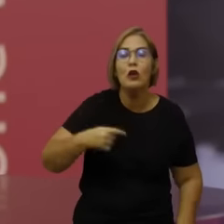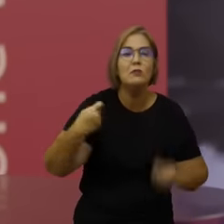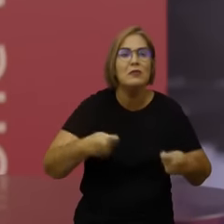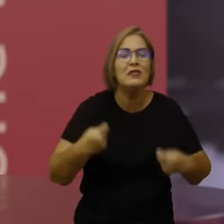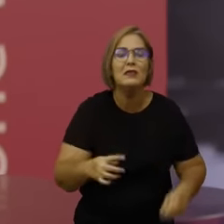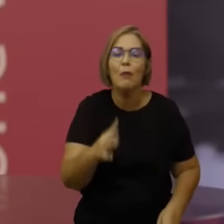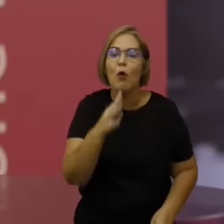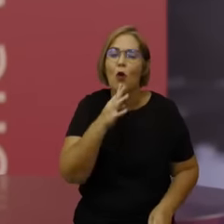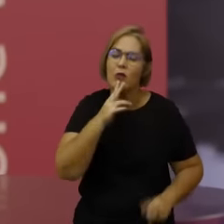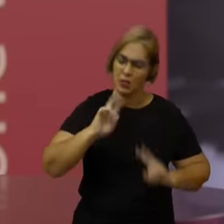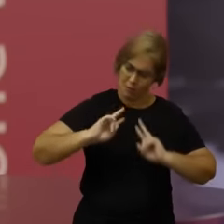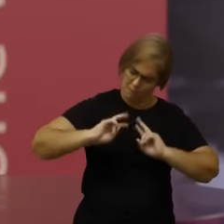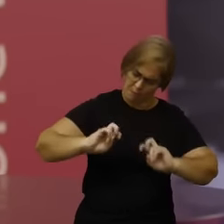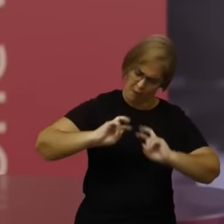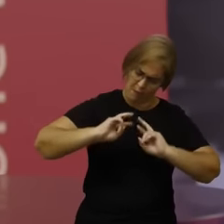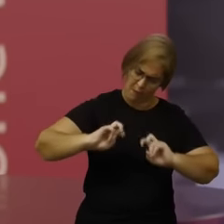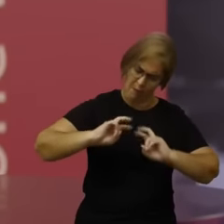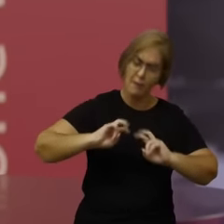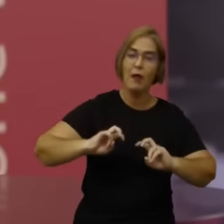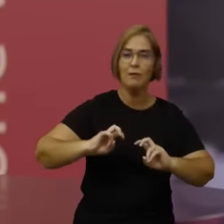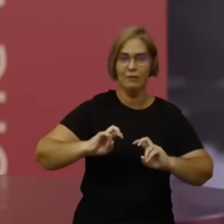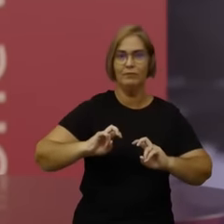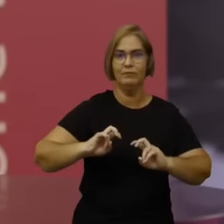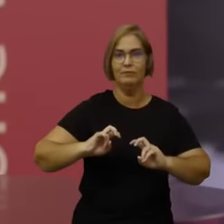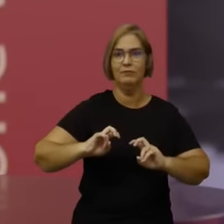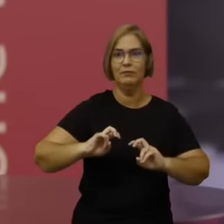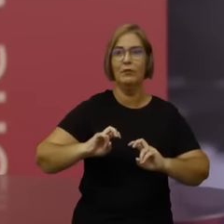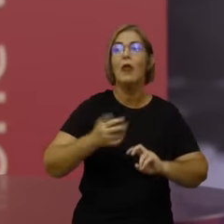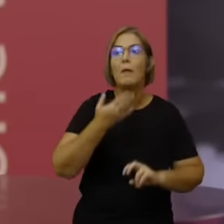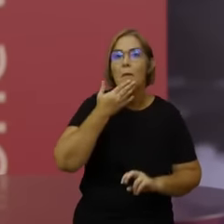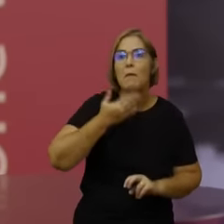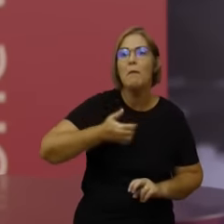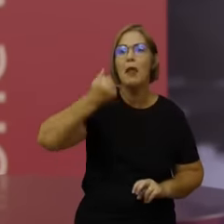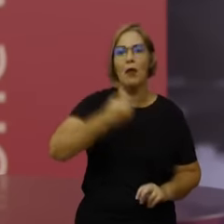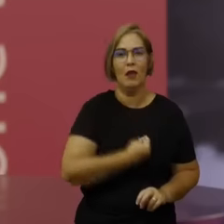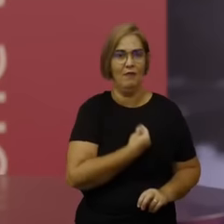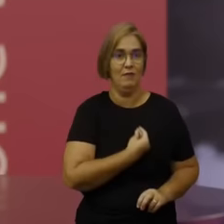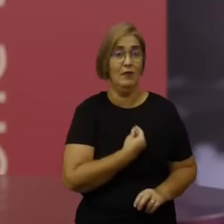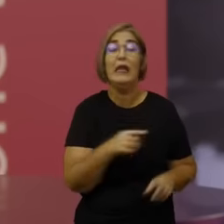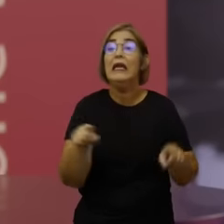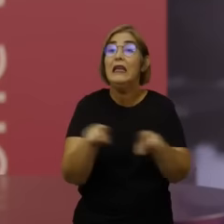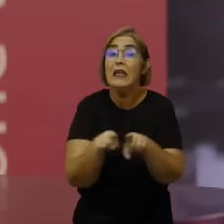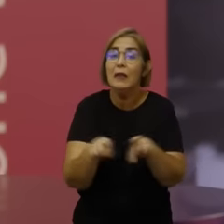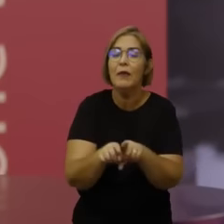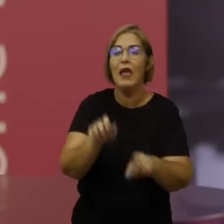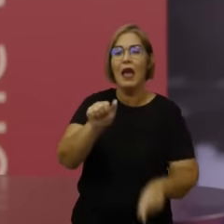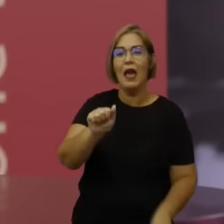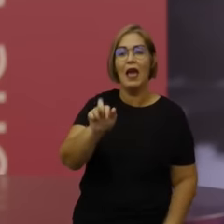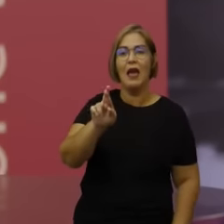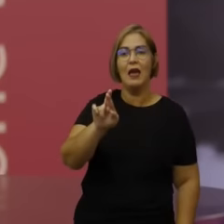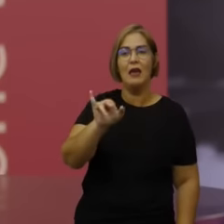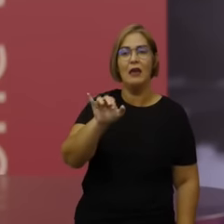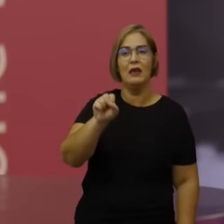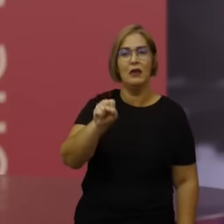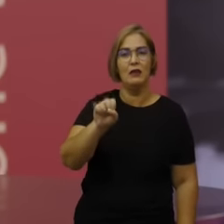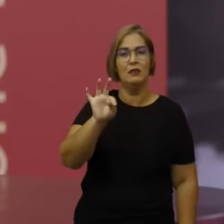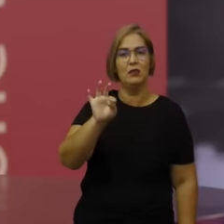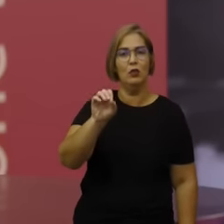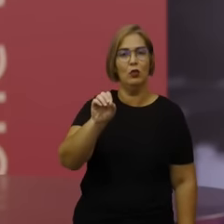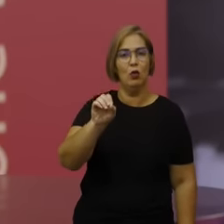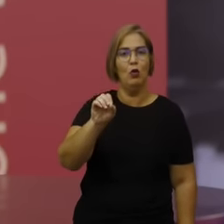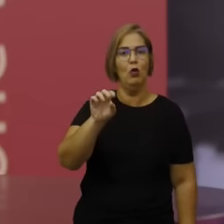e Aristóteles, para quem justamente a vida tendo uma meta que é a realização de uma